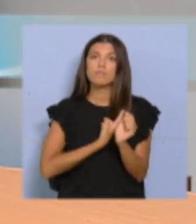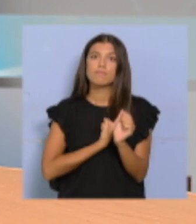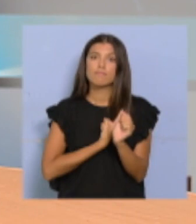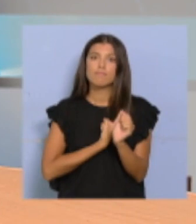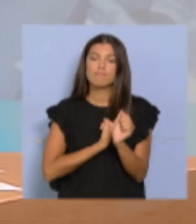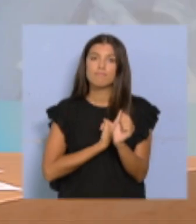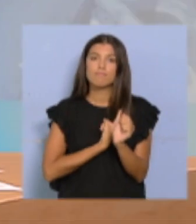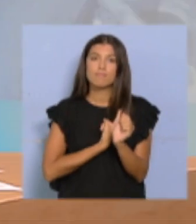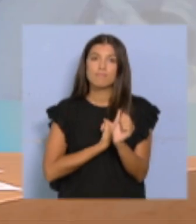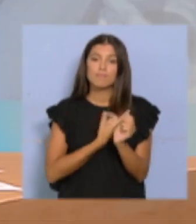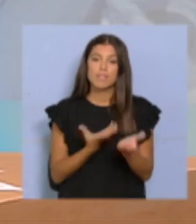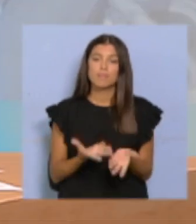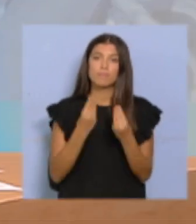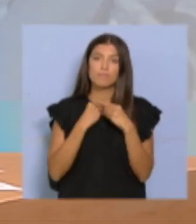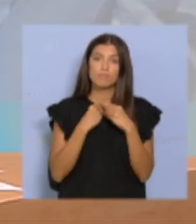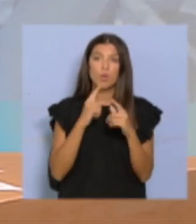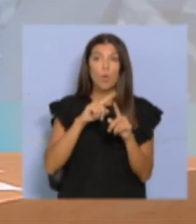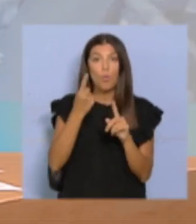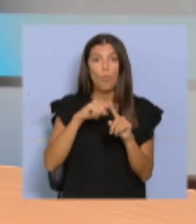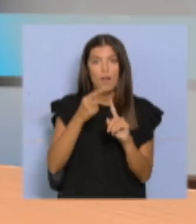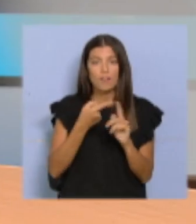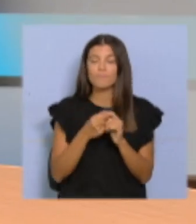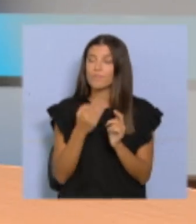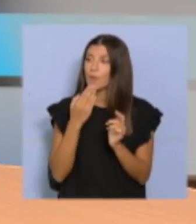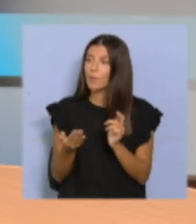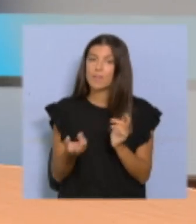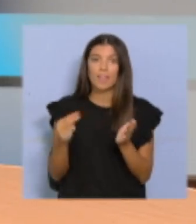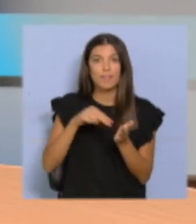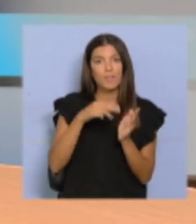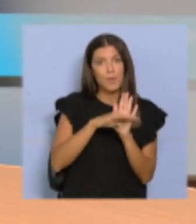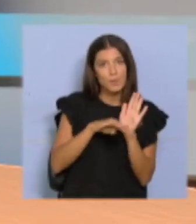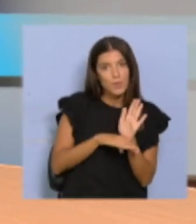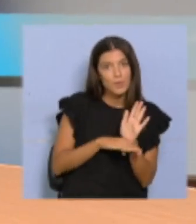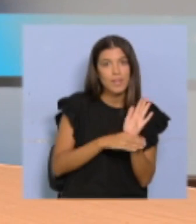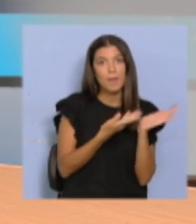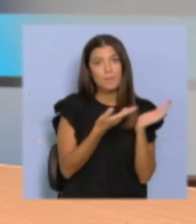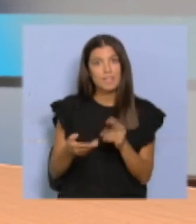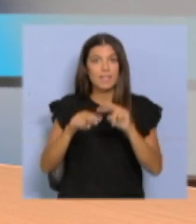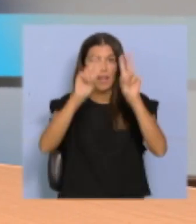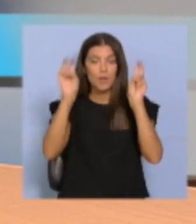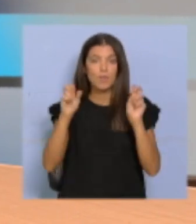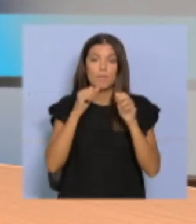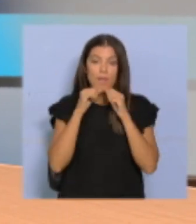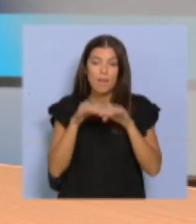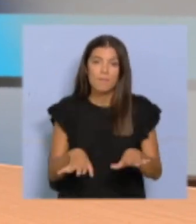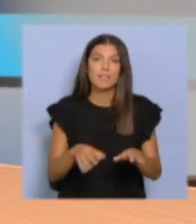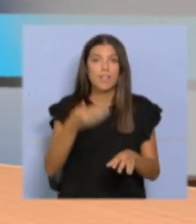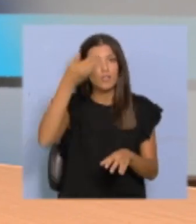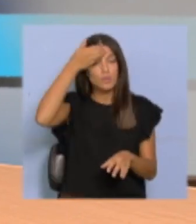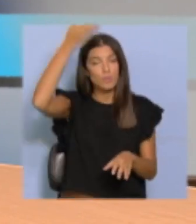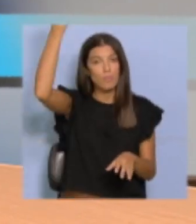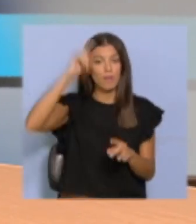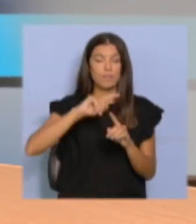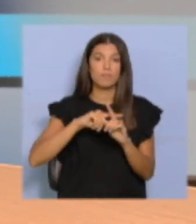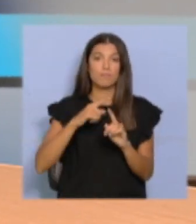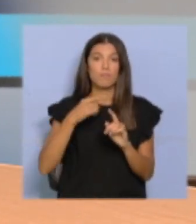agarrar agora. Temos um ano, sem dúvida. Graça, muito obrigado por ter estado aqui no programa Eclésia a apresentar o tema da mensagem do Papa para o próximo